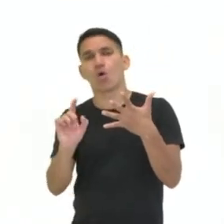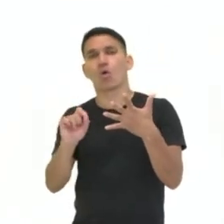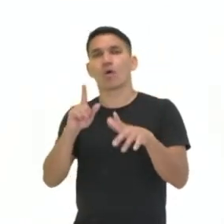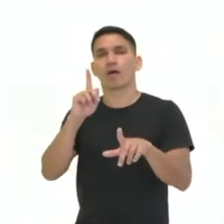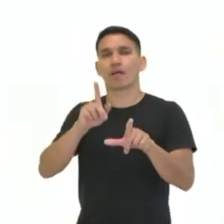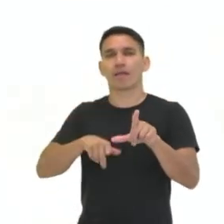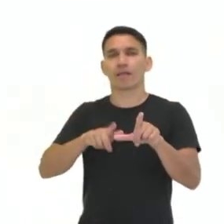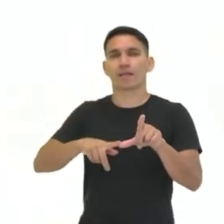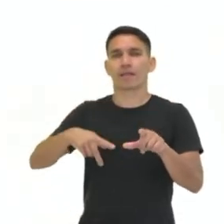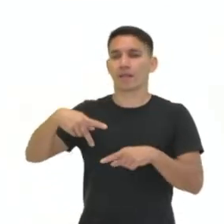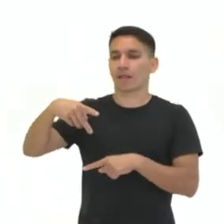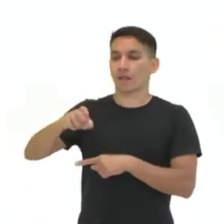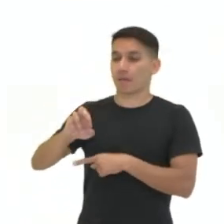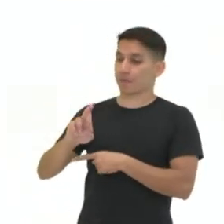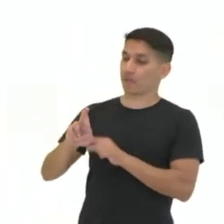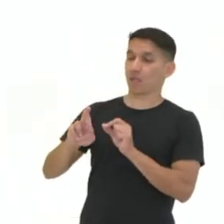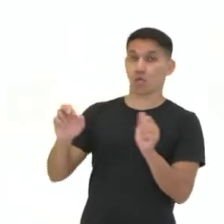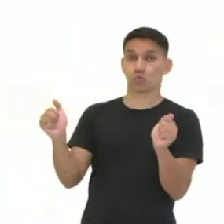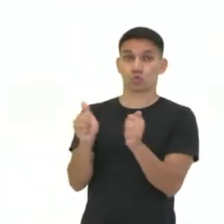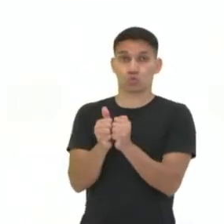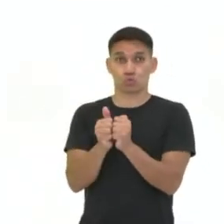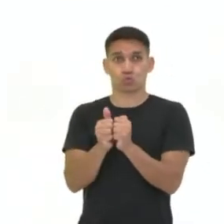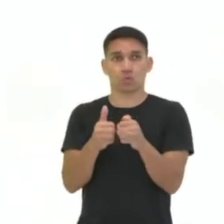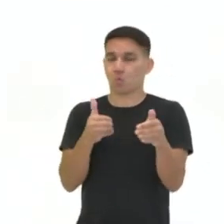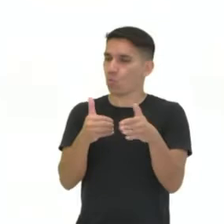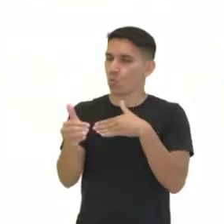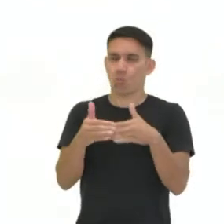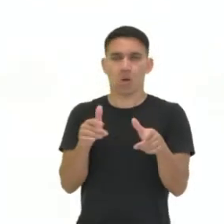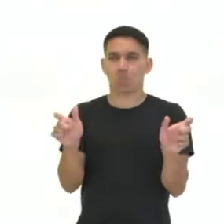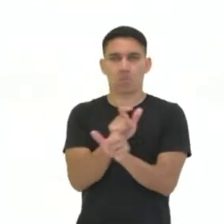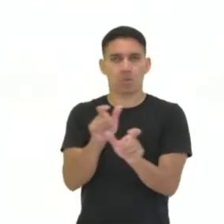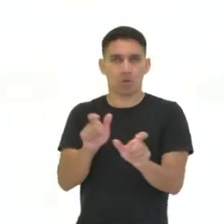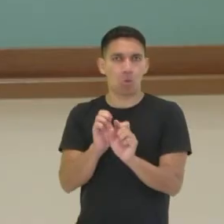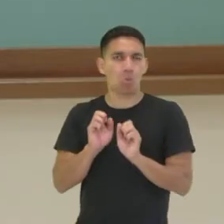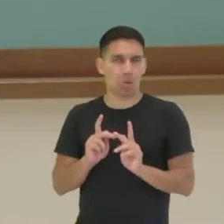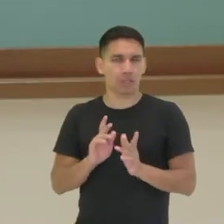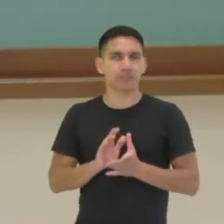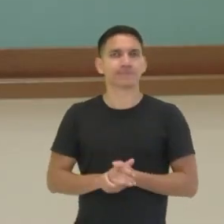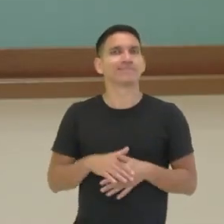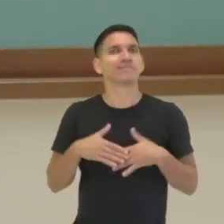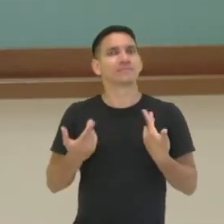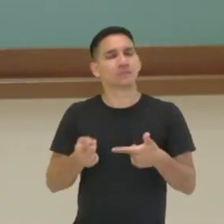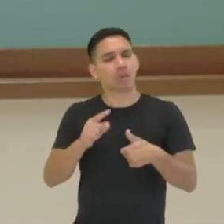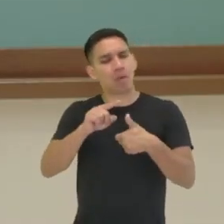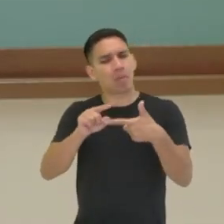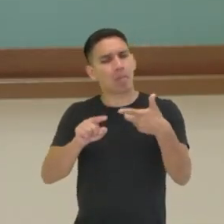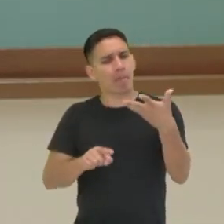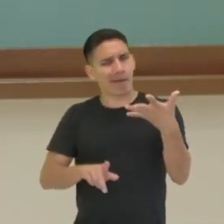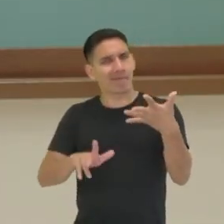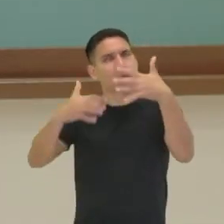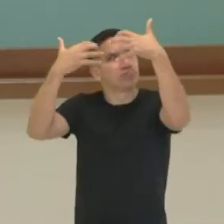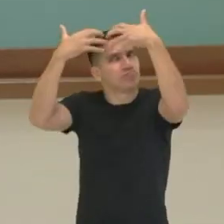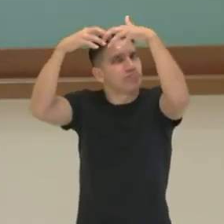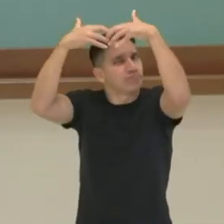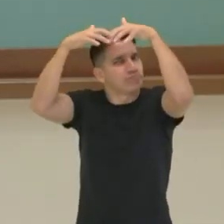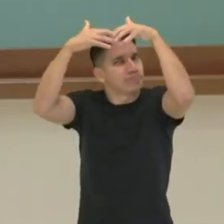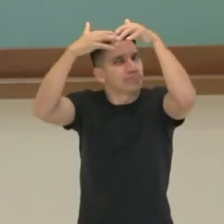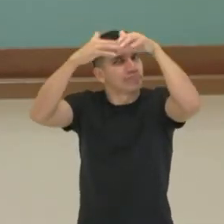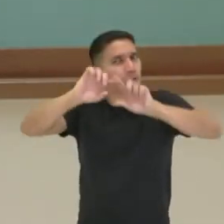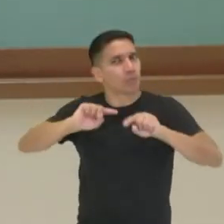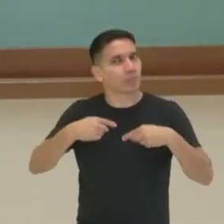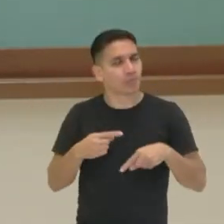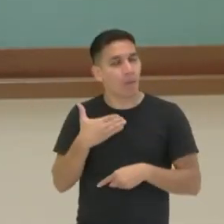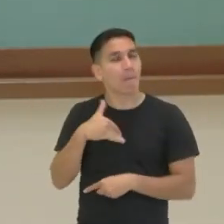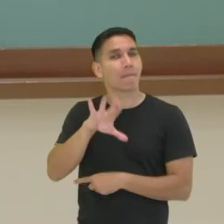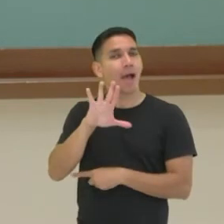per apareçam juntas em qualquer ordem. Tá? Então, é um exercício aí que vai nos exigir um pouquinho